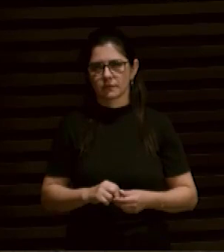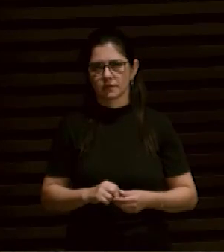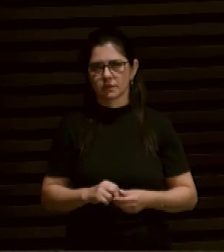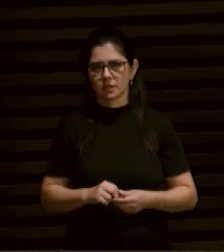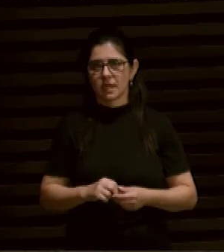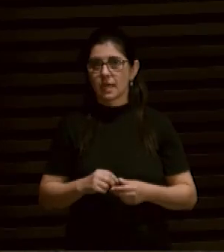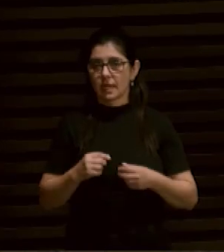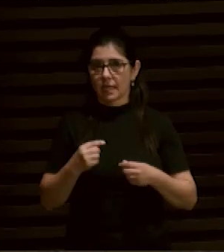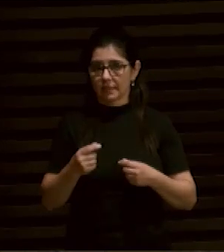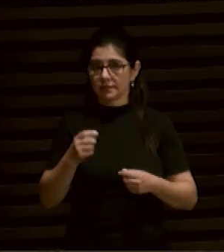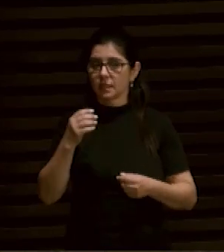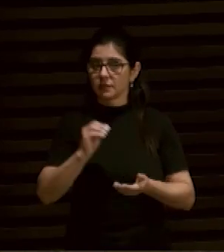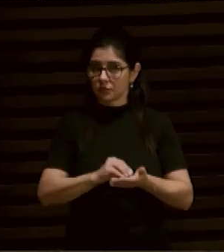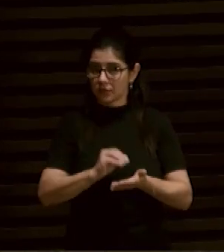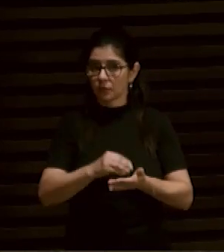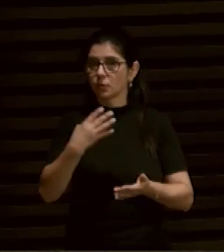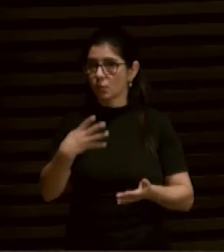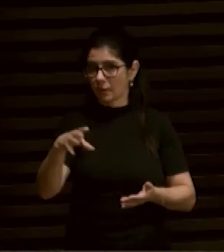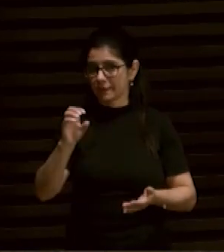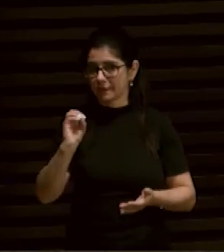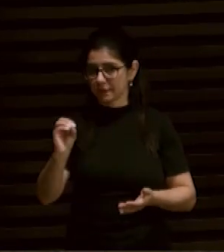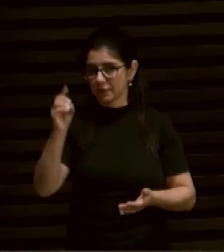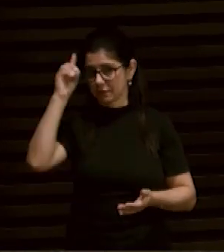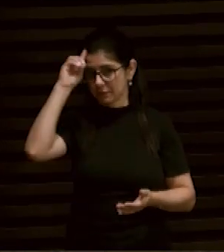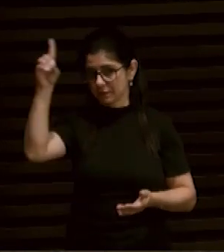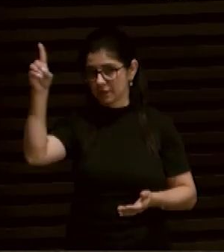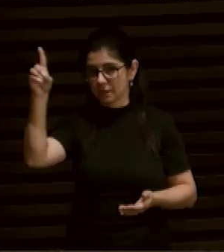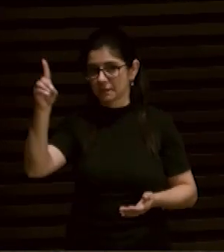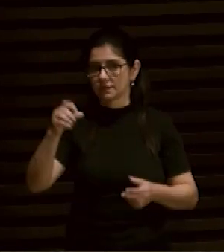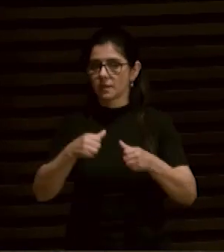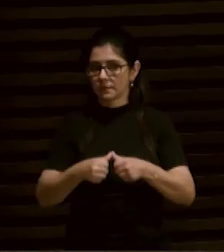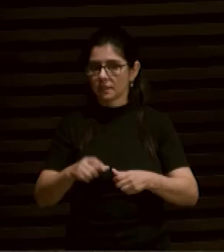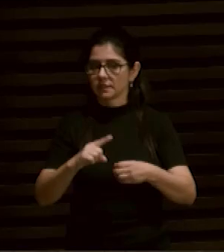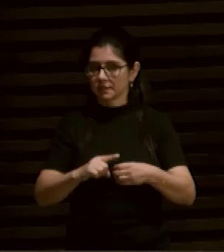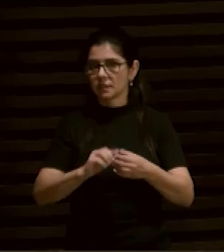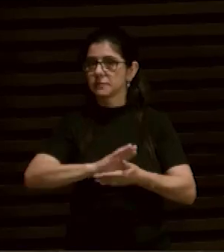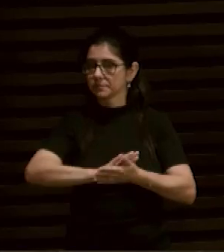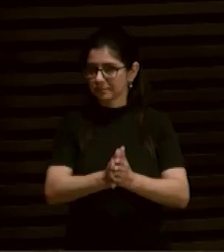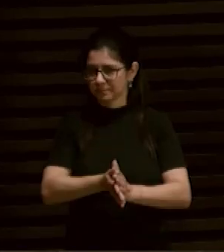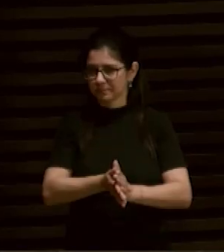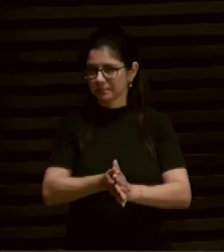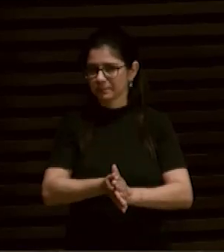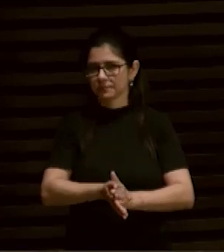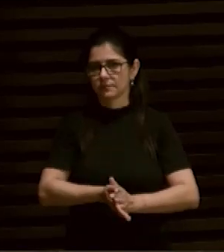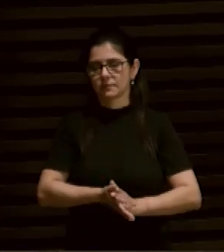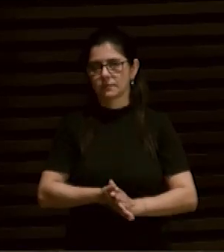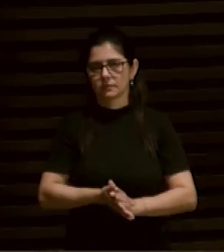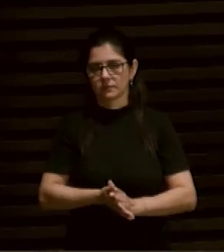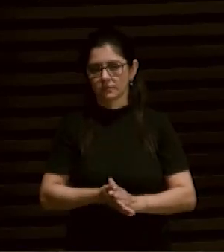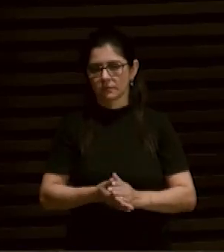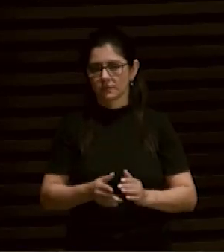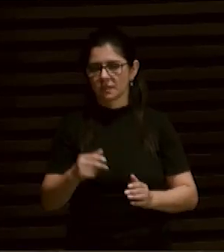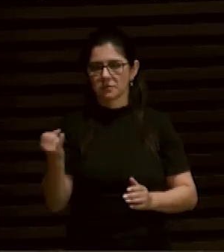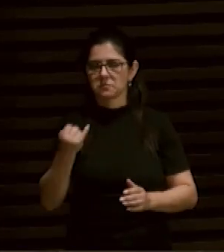40 dias e Nínive será destruída. Meus irmãos, que marco histórico a pregação de